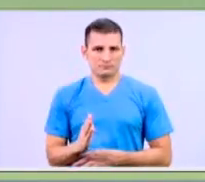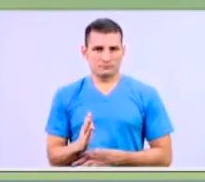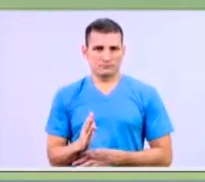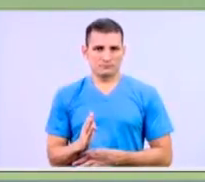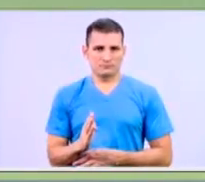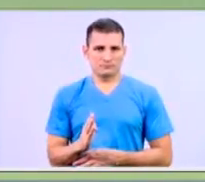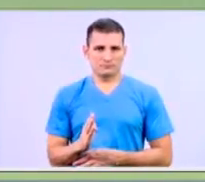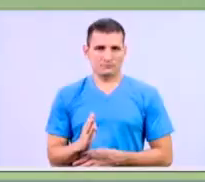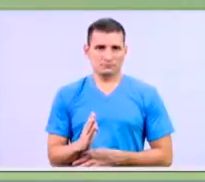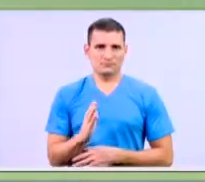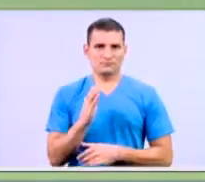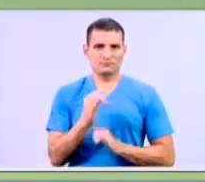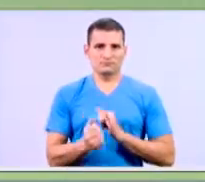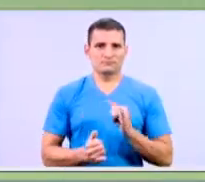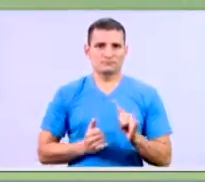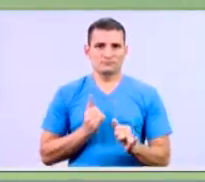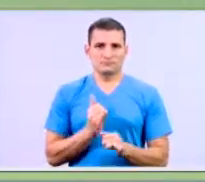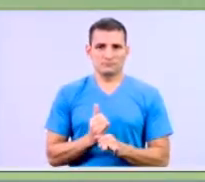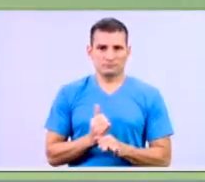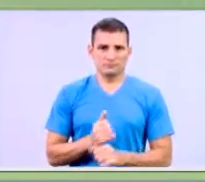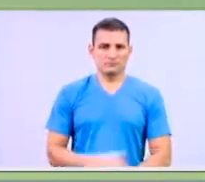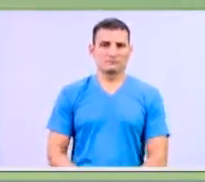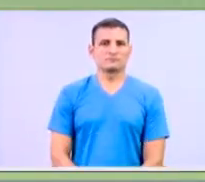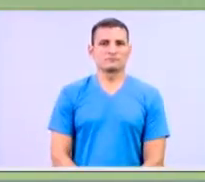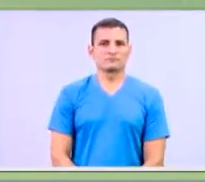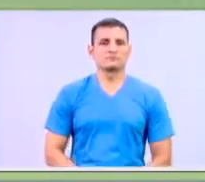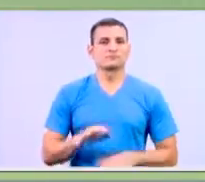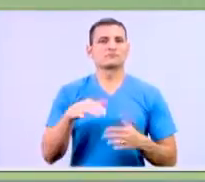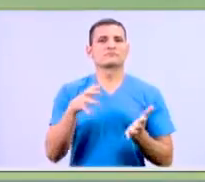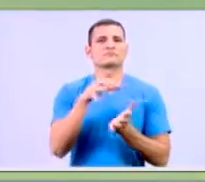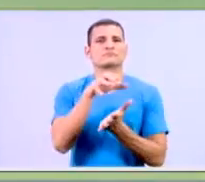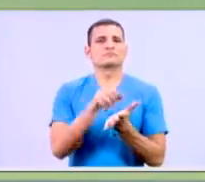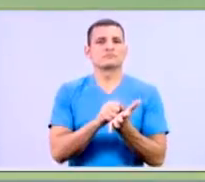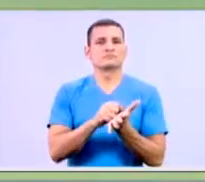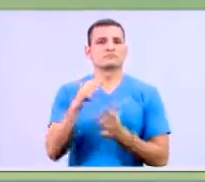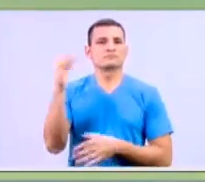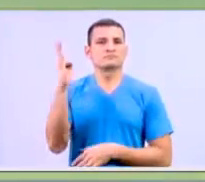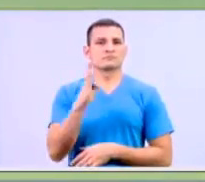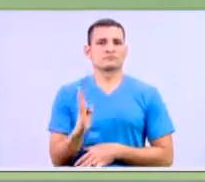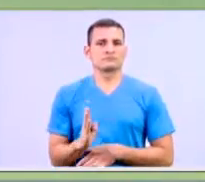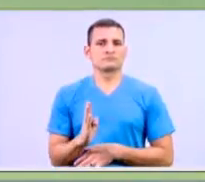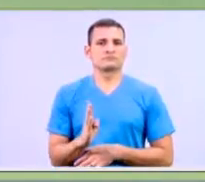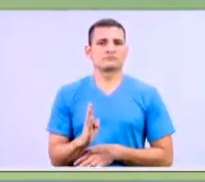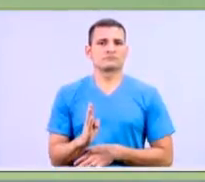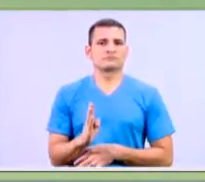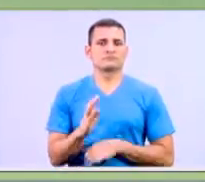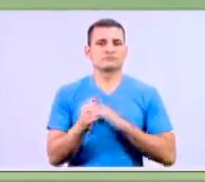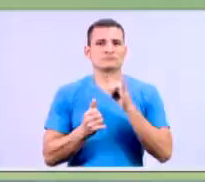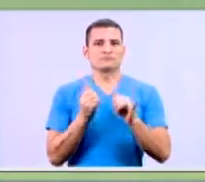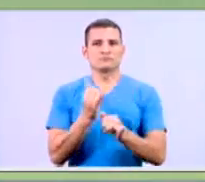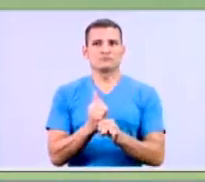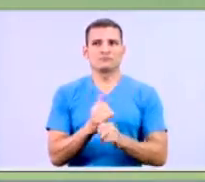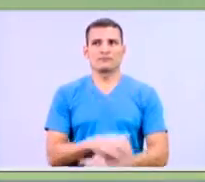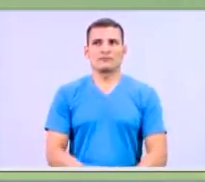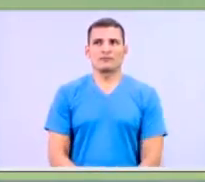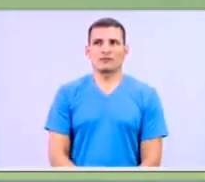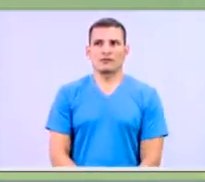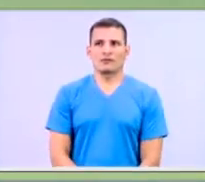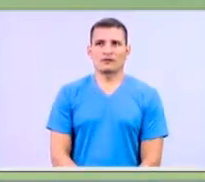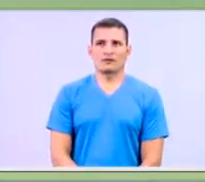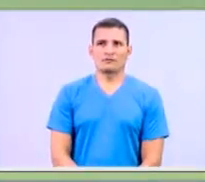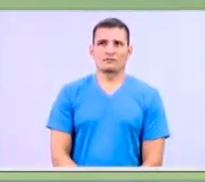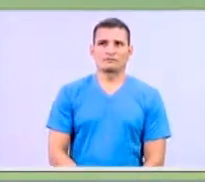internet. E qual que é o registro nacional da internet no Brasil? Certo. No Brasil